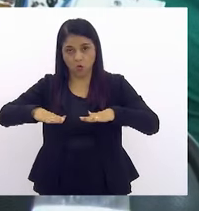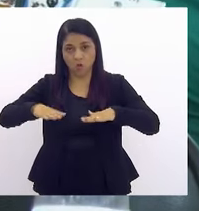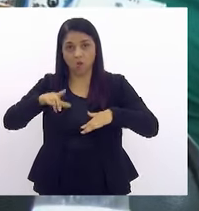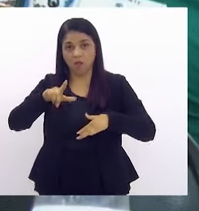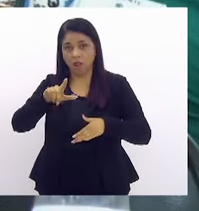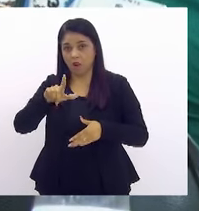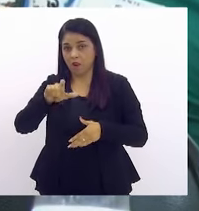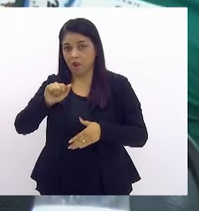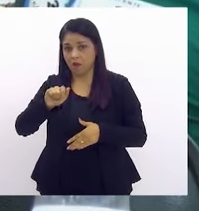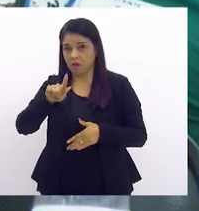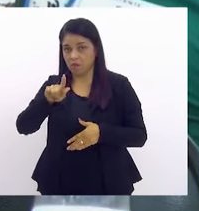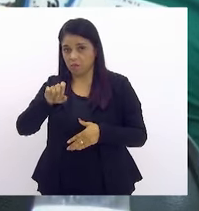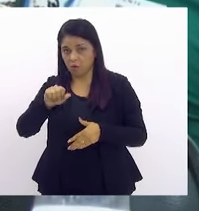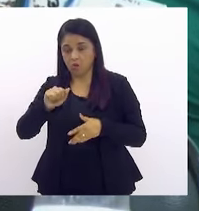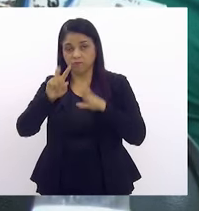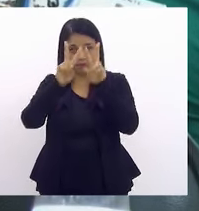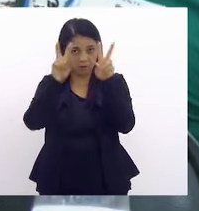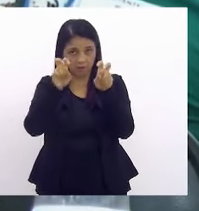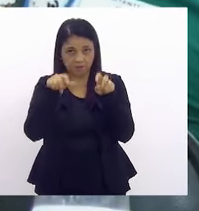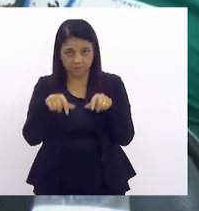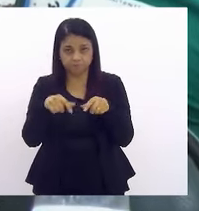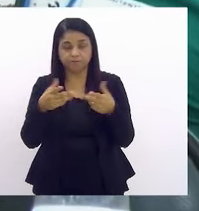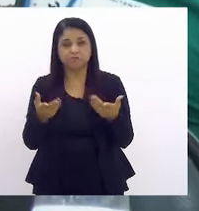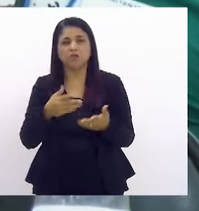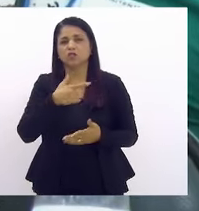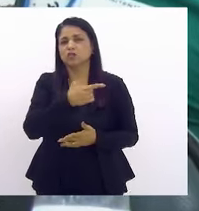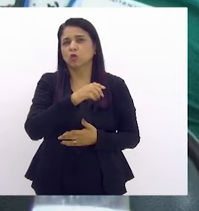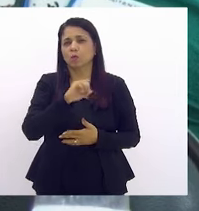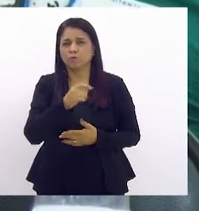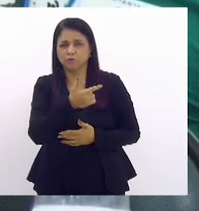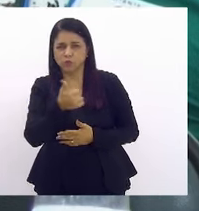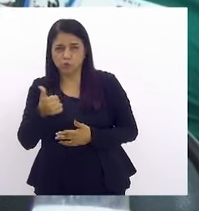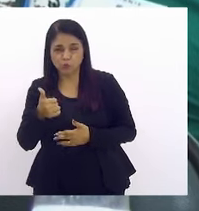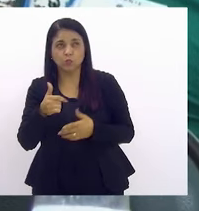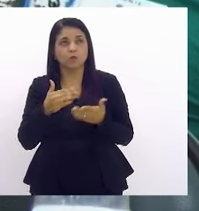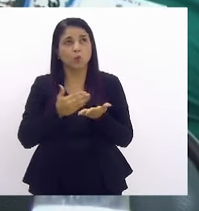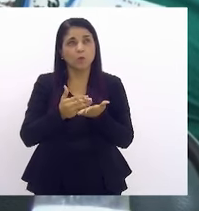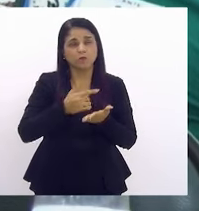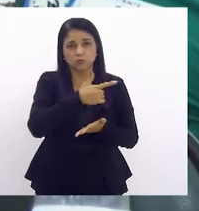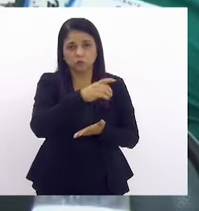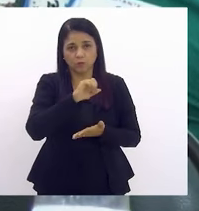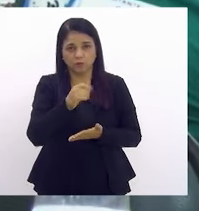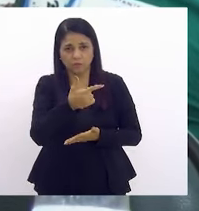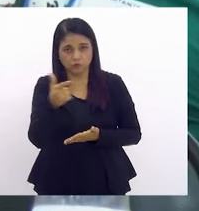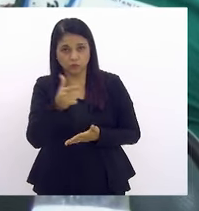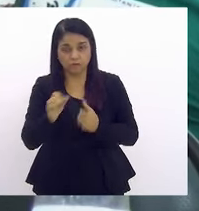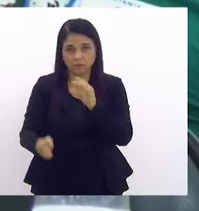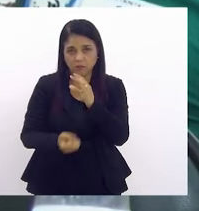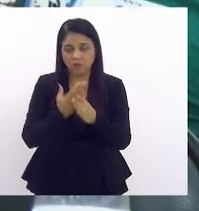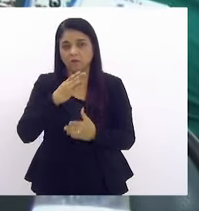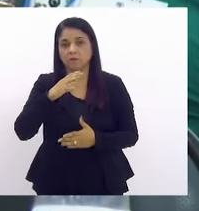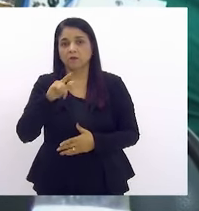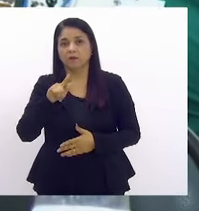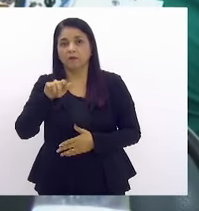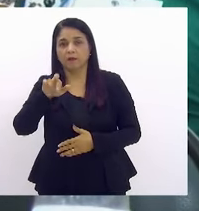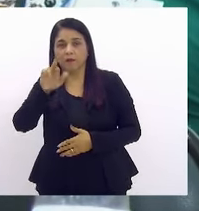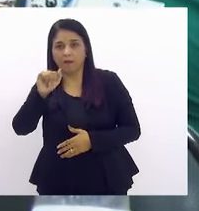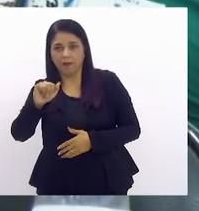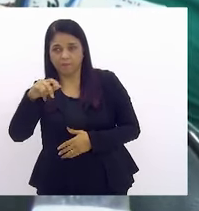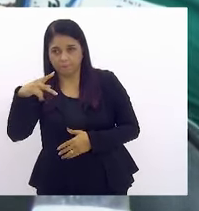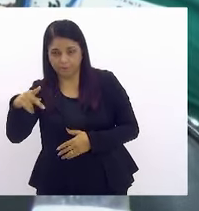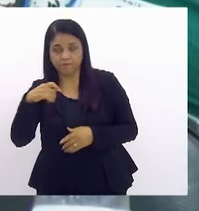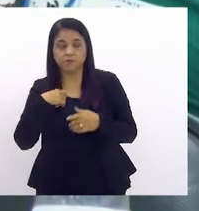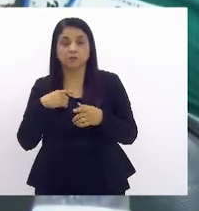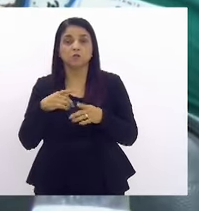recentemente, em final de 2021, início de 2022, foi criado o GATED, né, o Grupo de Apoio Técnico Especializado em